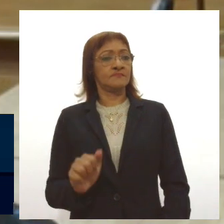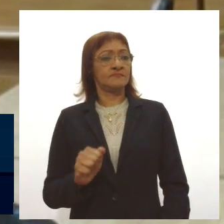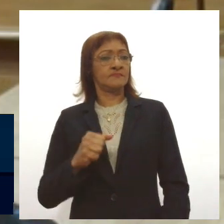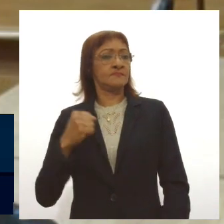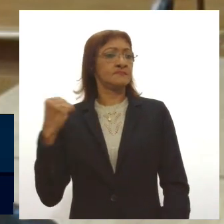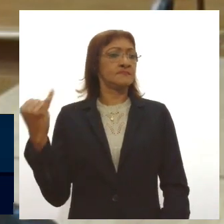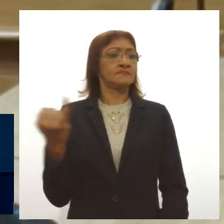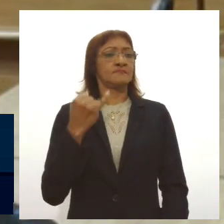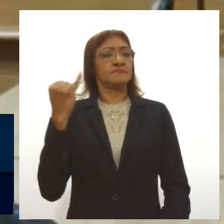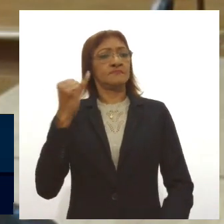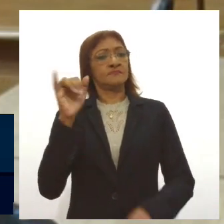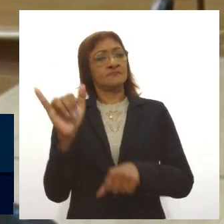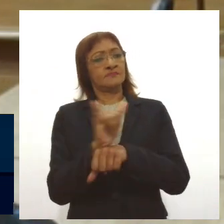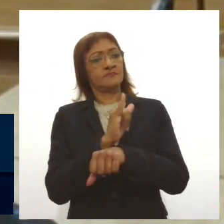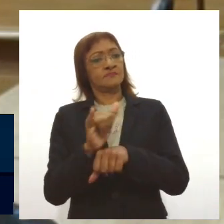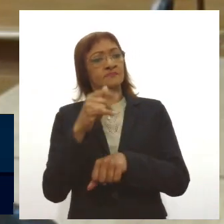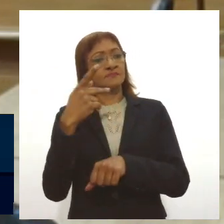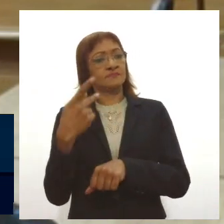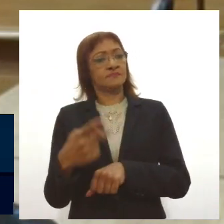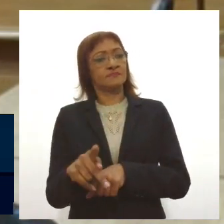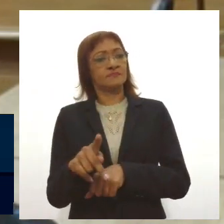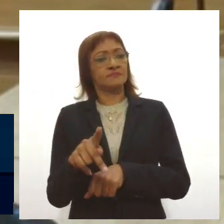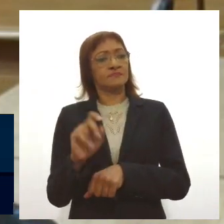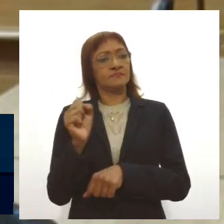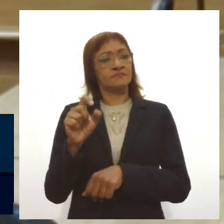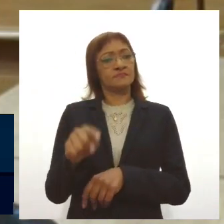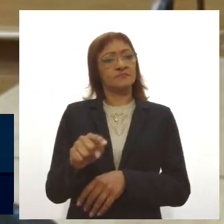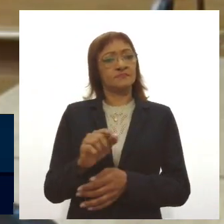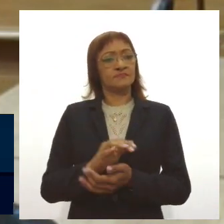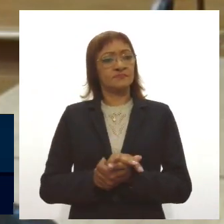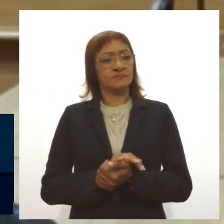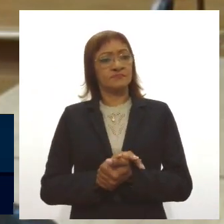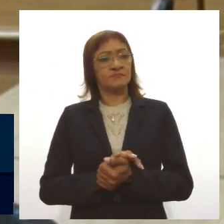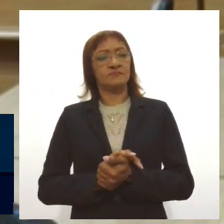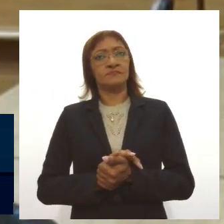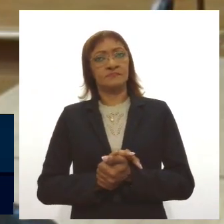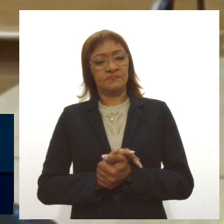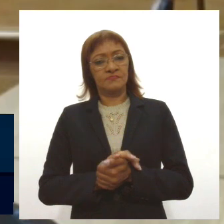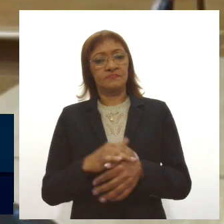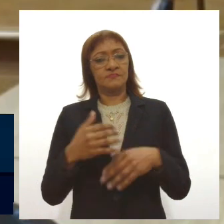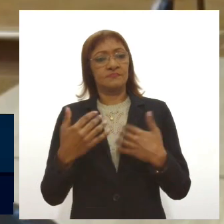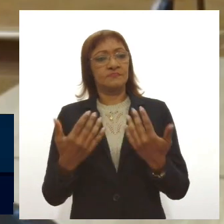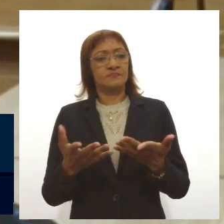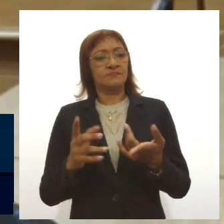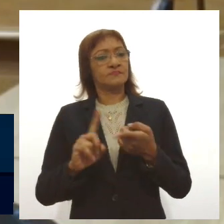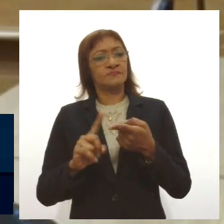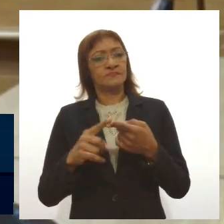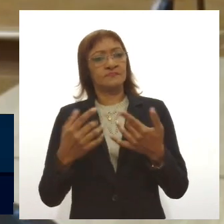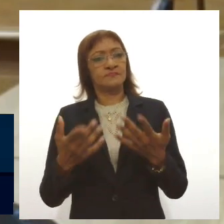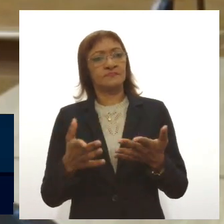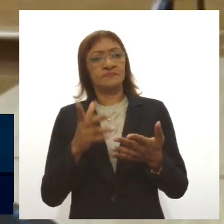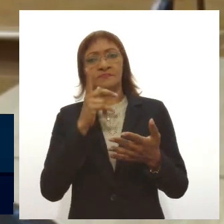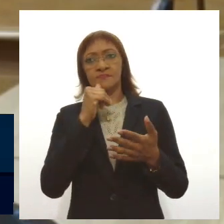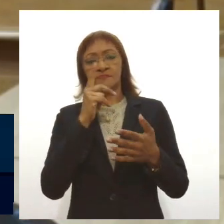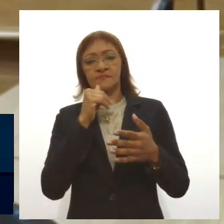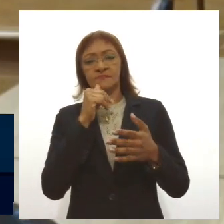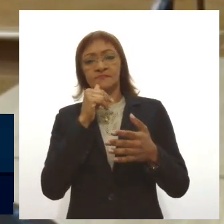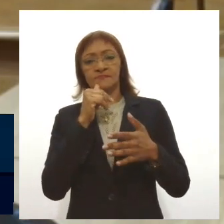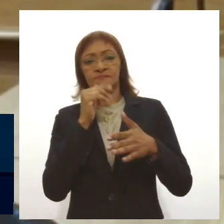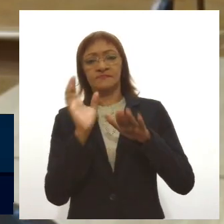e muito estratégico para o estado de Sergipe, que tem um potencial de água subterrânea incrível. Inclusive, a DESO pretende,